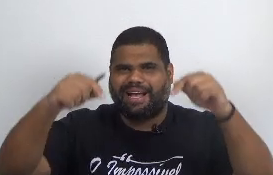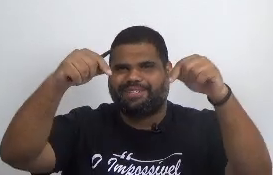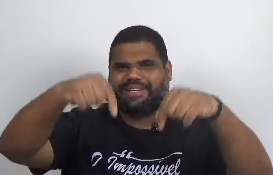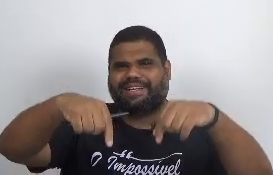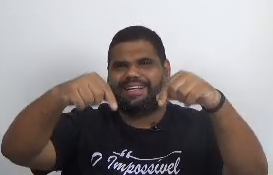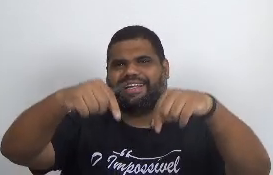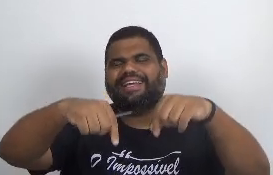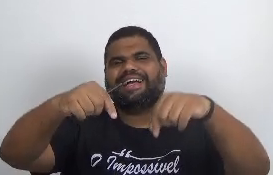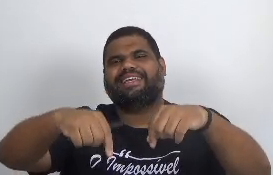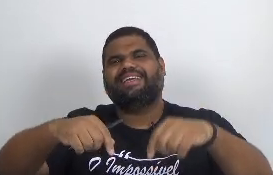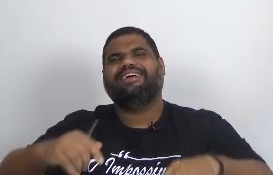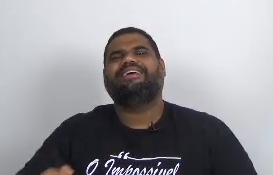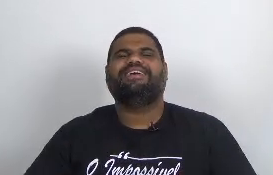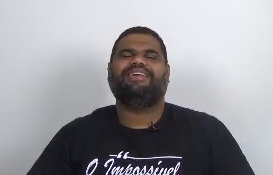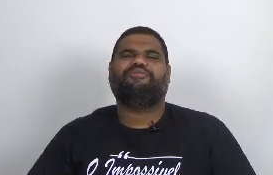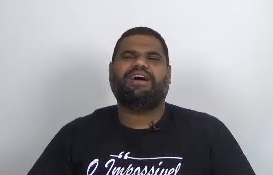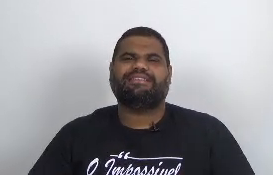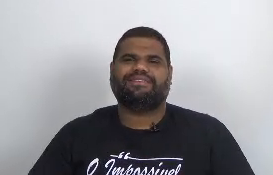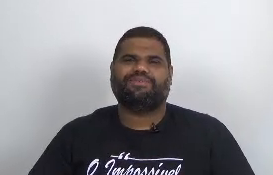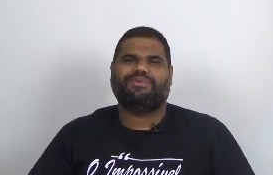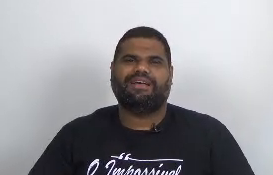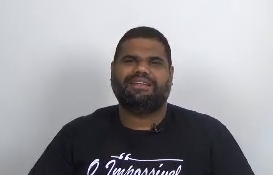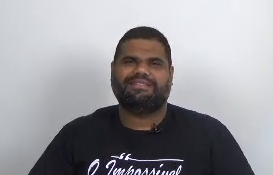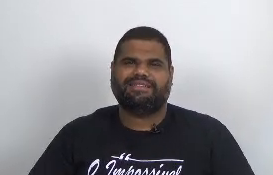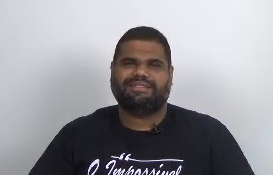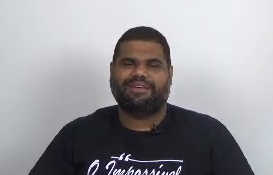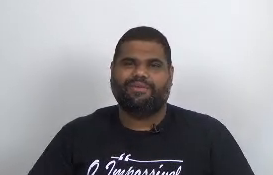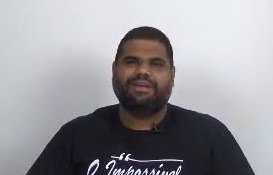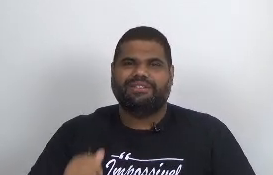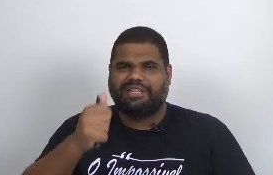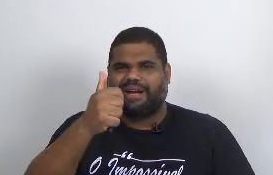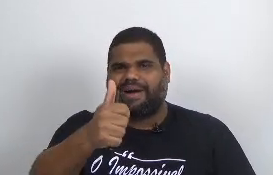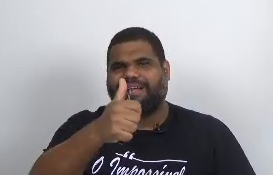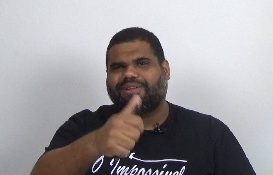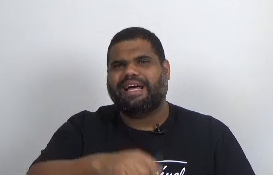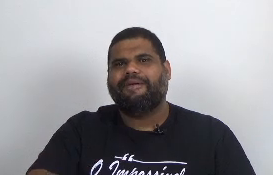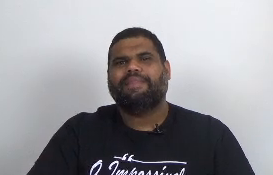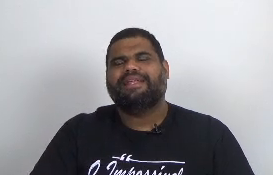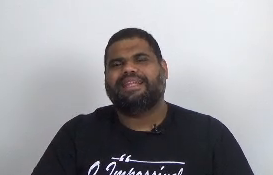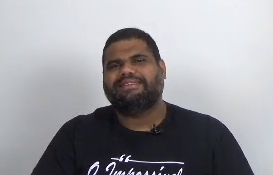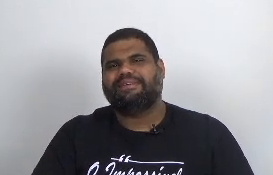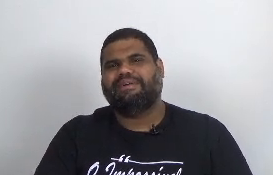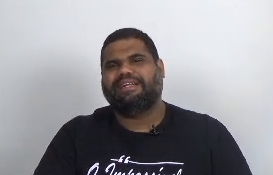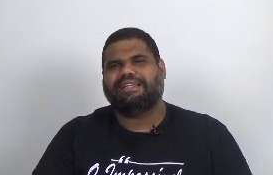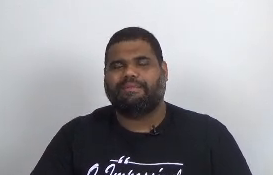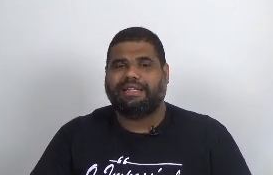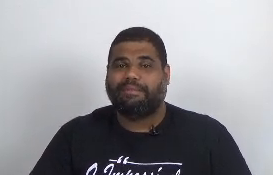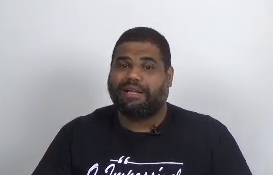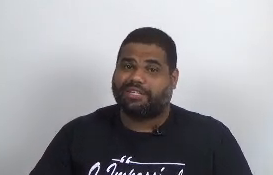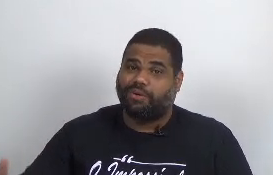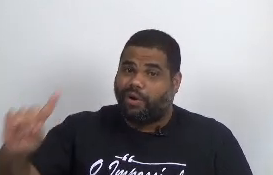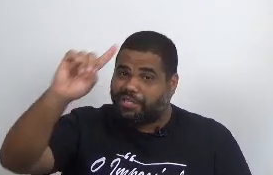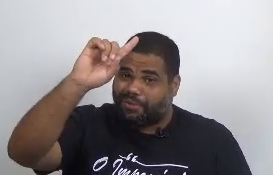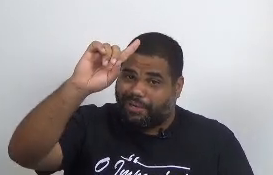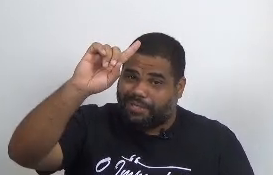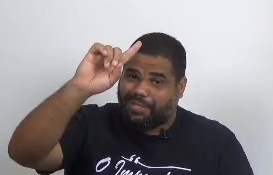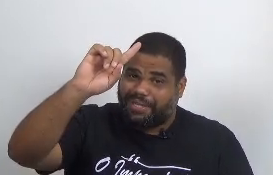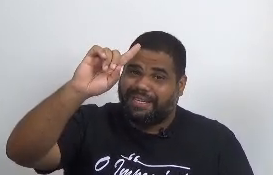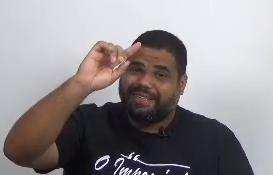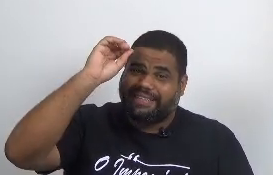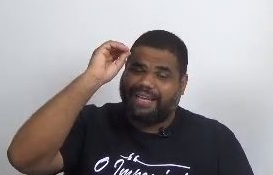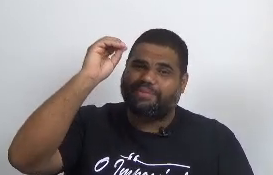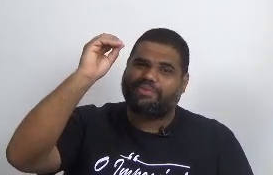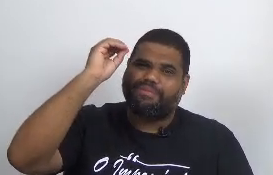da matemática, clica aqui e faça a sua inscrição. Te aguardo lá na semana da matemática. E hoje à